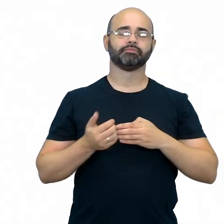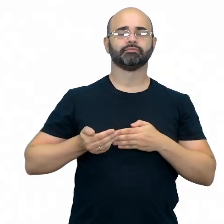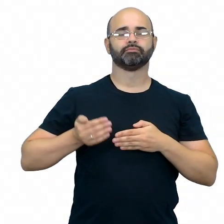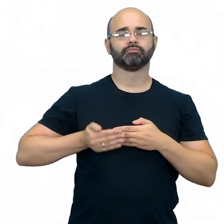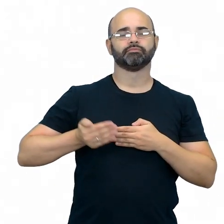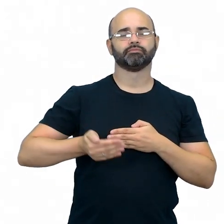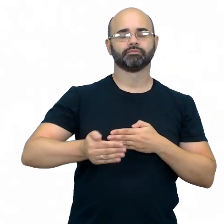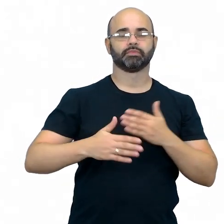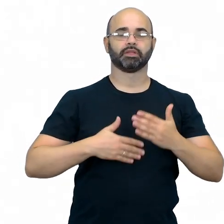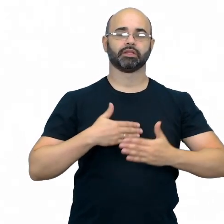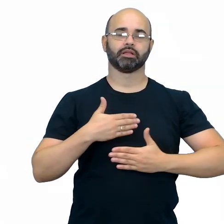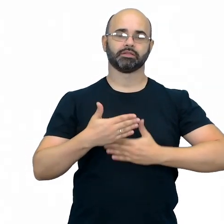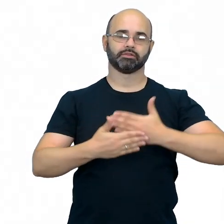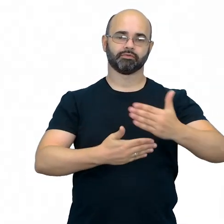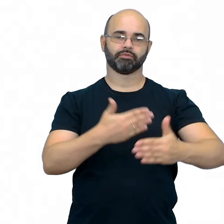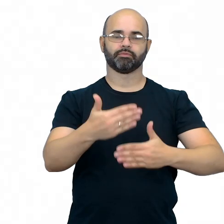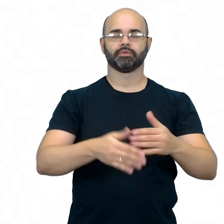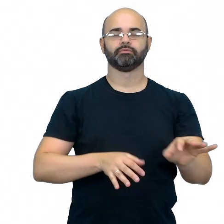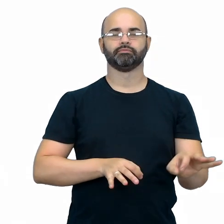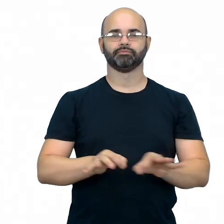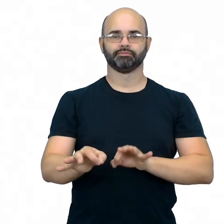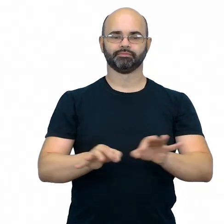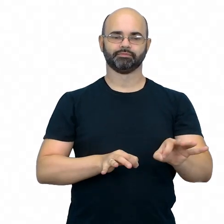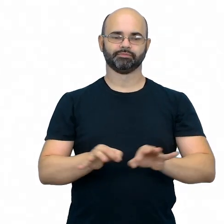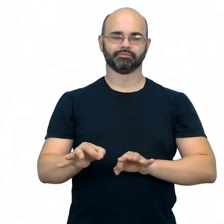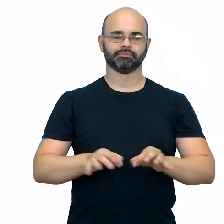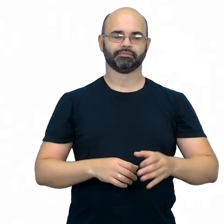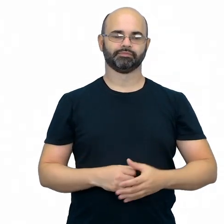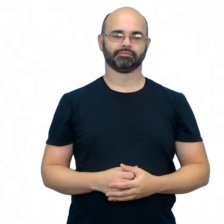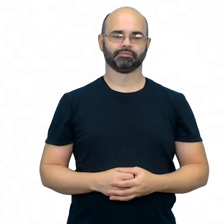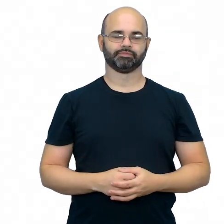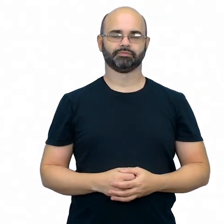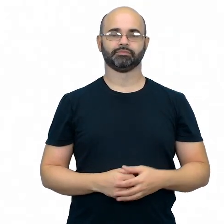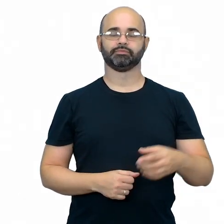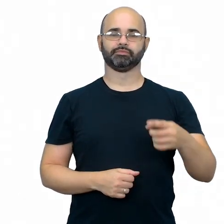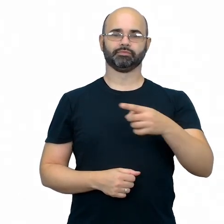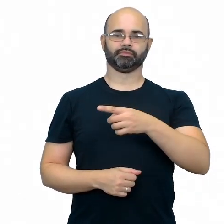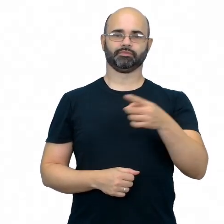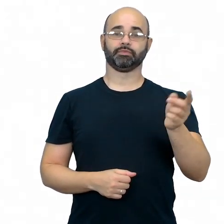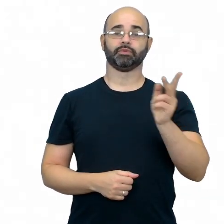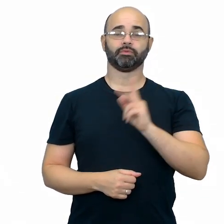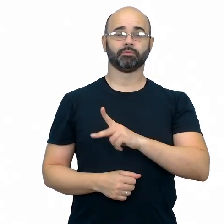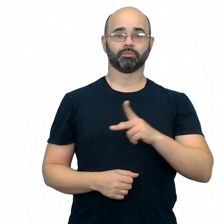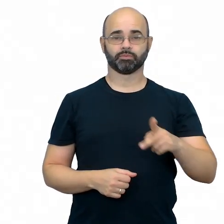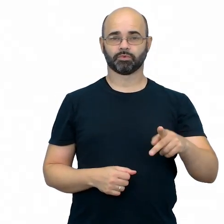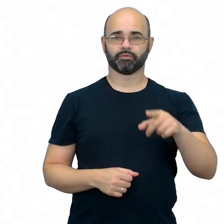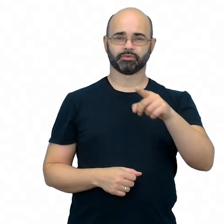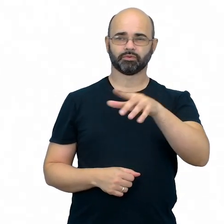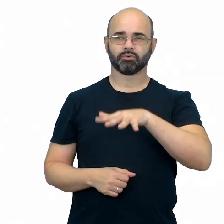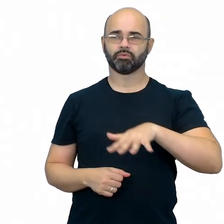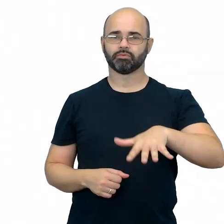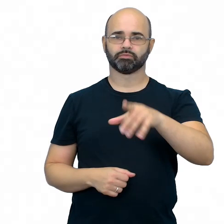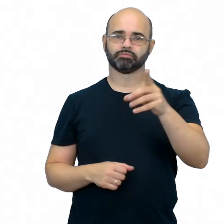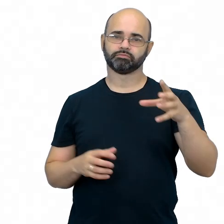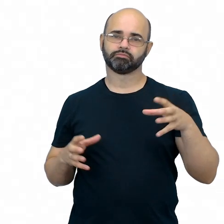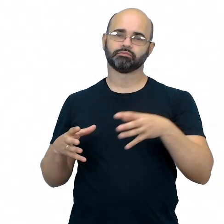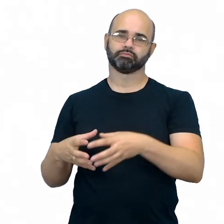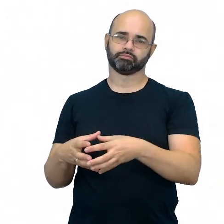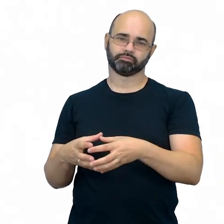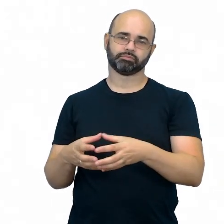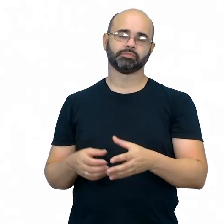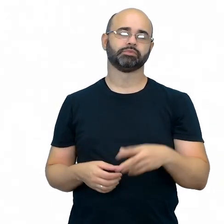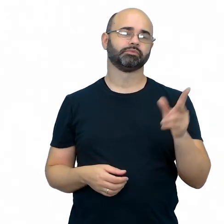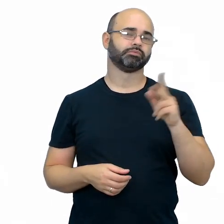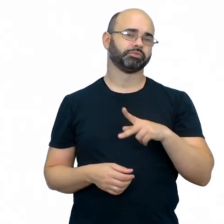nesse desenvolvimento, desse planejamento. É interessante que vocês possam se reunir com os professores da área, né, pensando aqui em matemática, para que